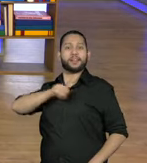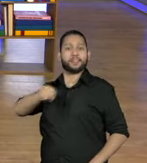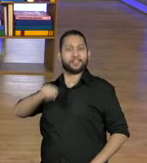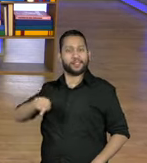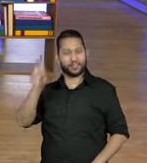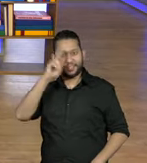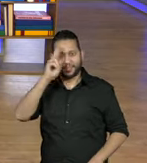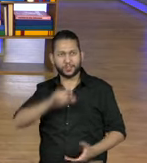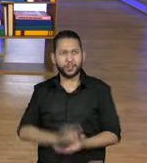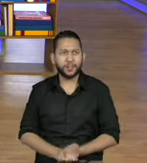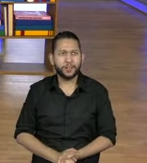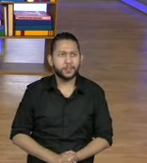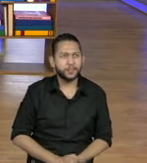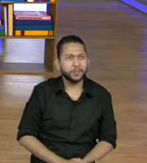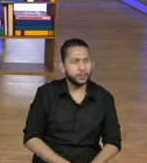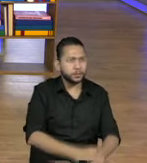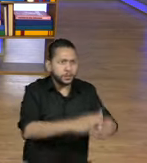Veja!